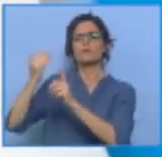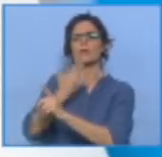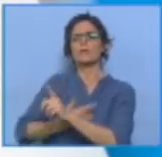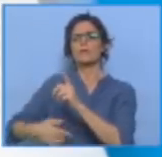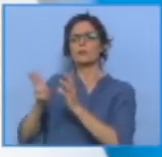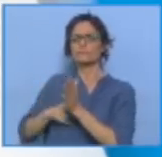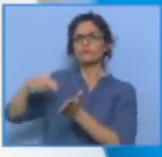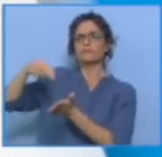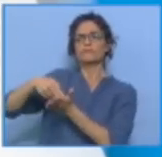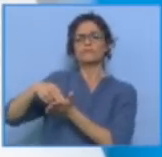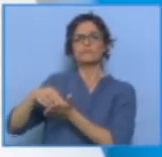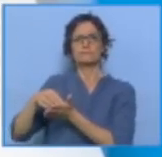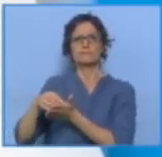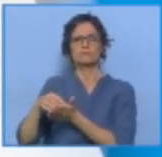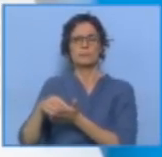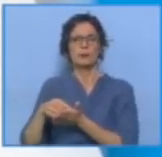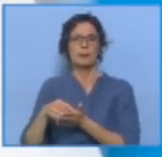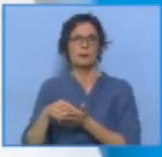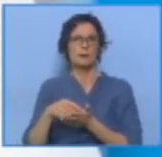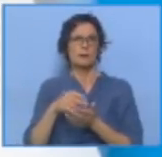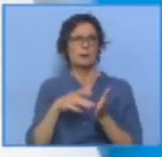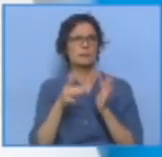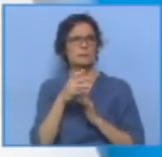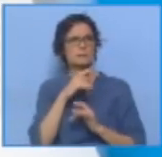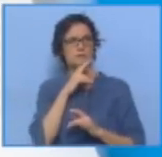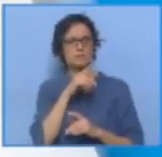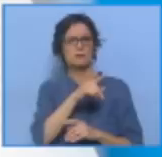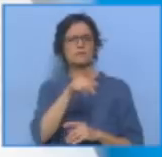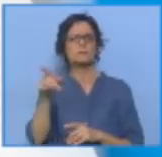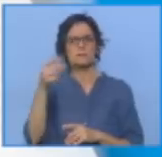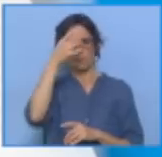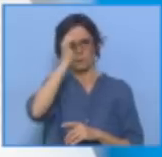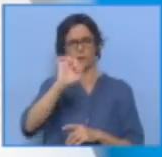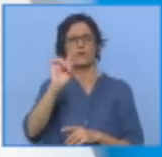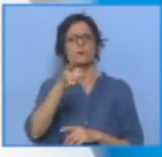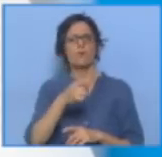ressuscitou. Disse-lhe Jesus: e vós quem dizeis que eu sou?